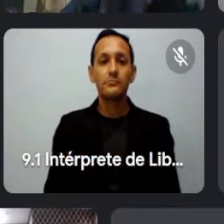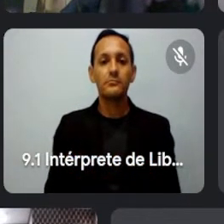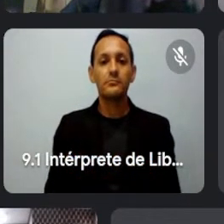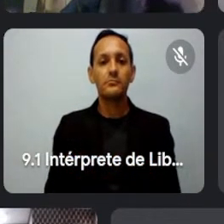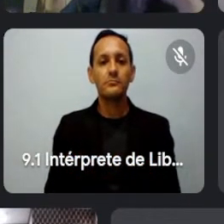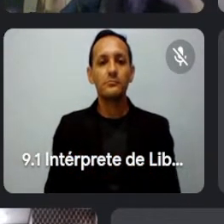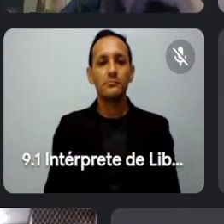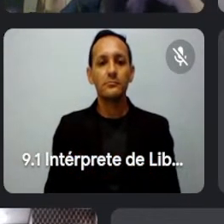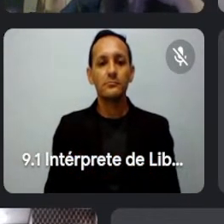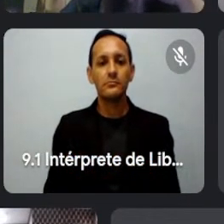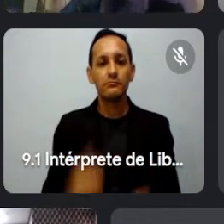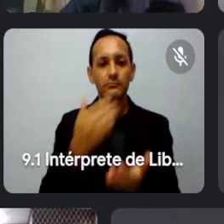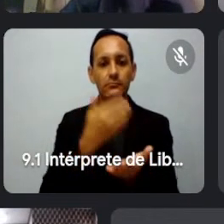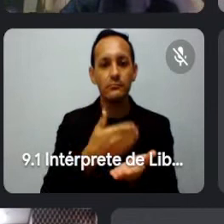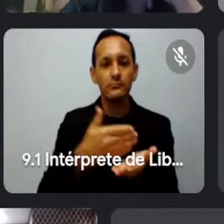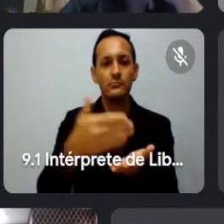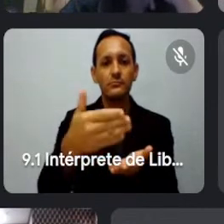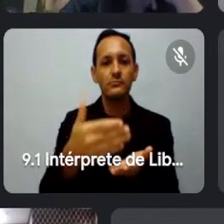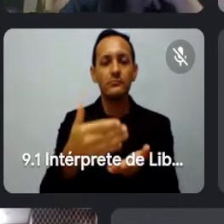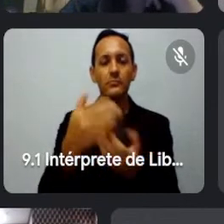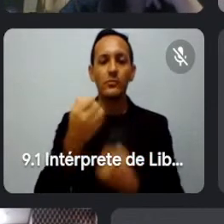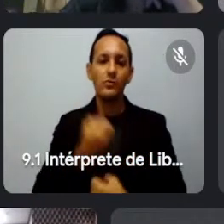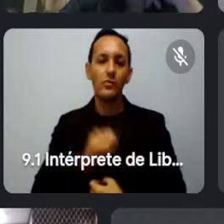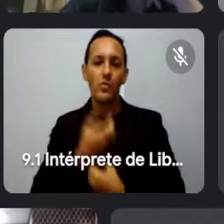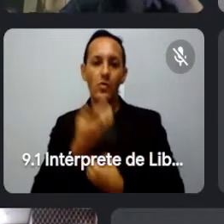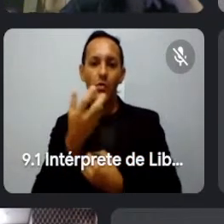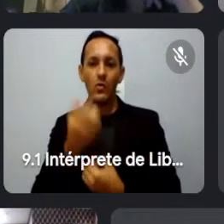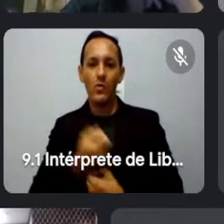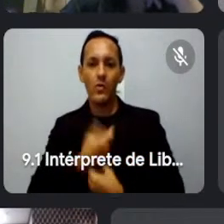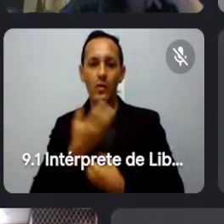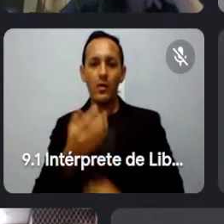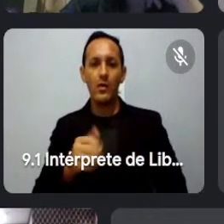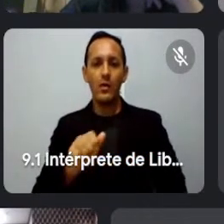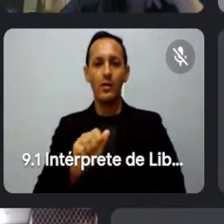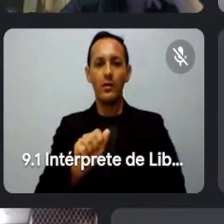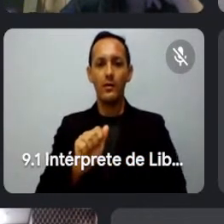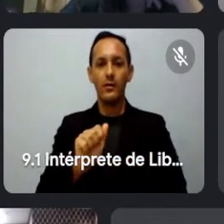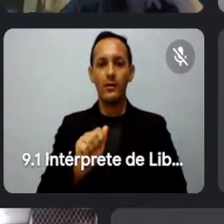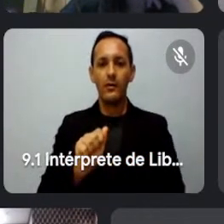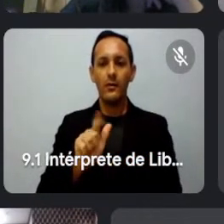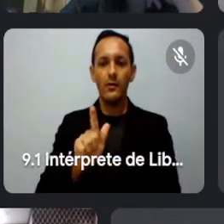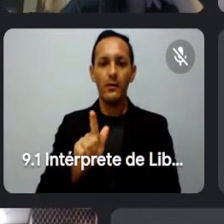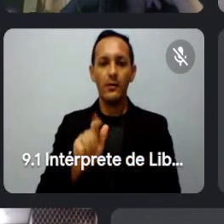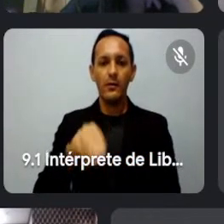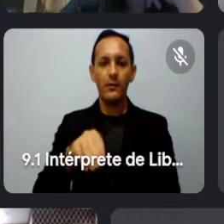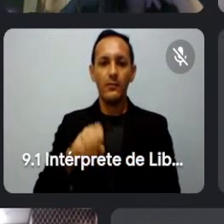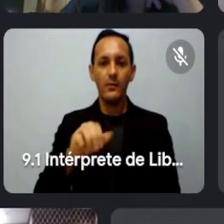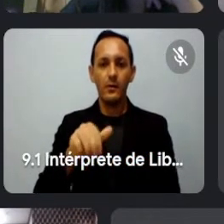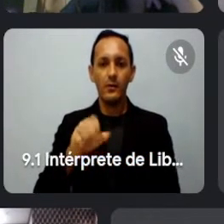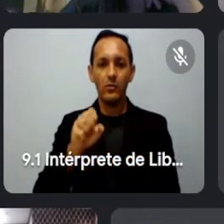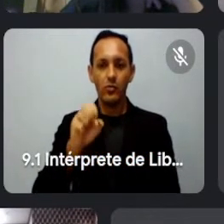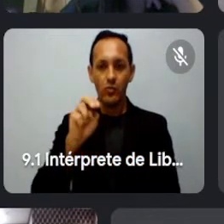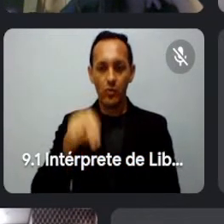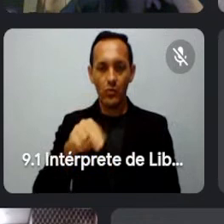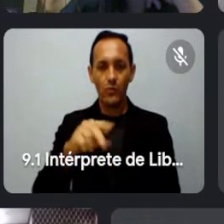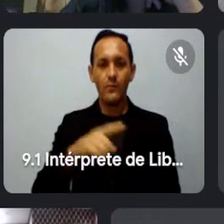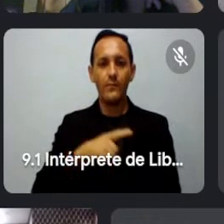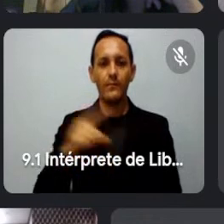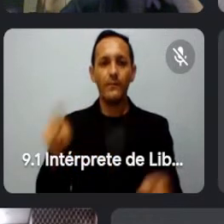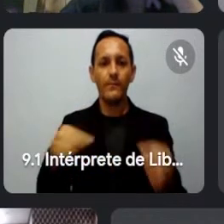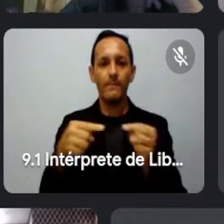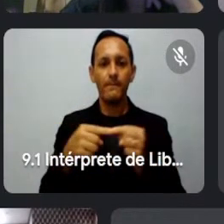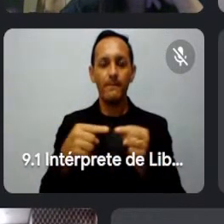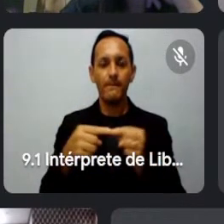e eu vou começar pelo pelo depoimento do do Senhor Agamenon ressaltando que ele é